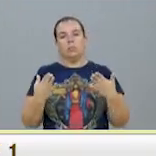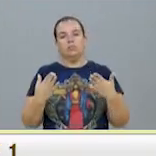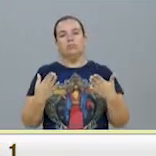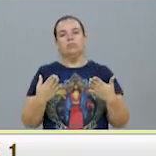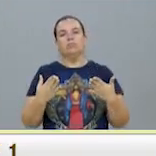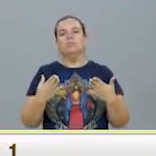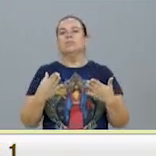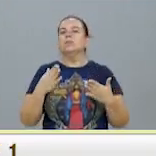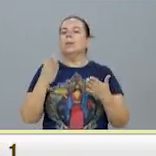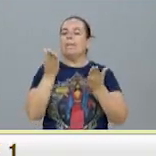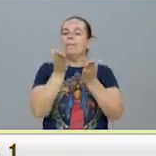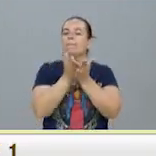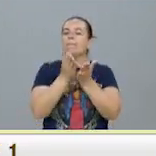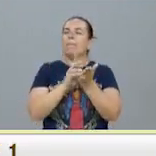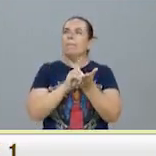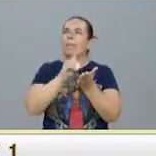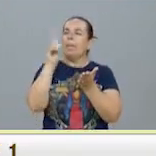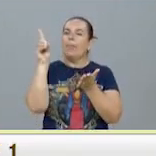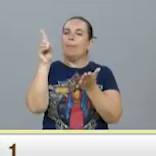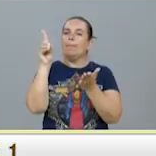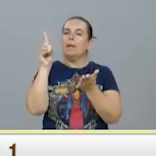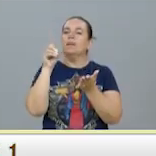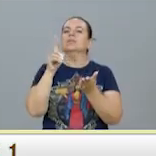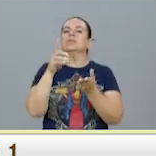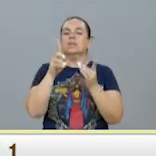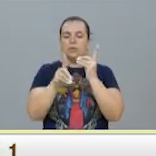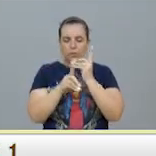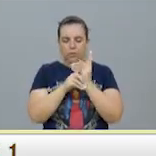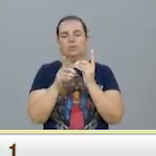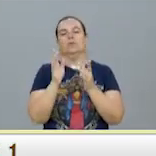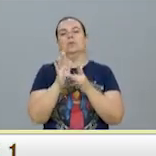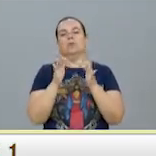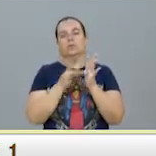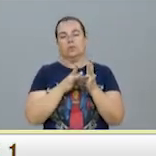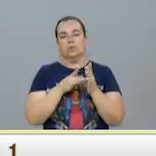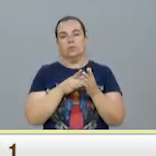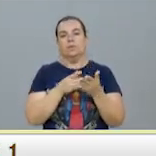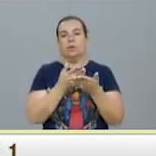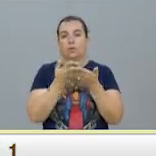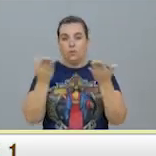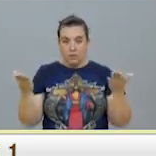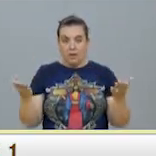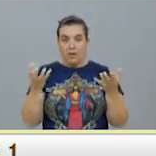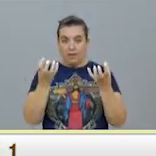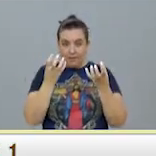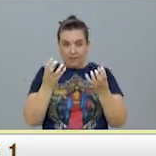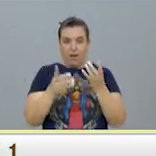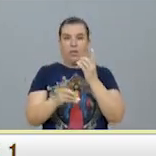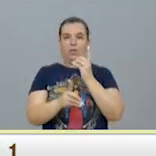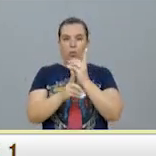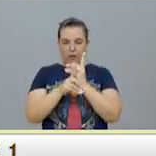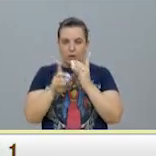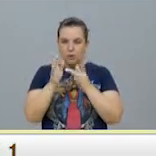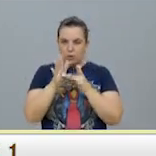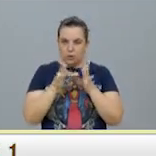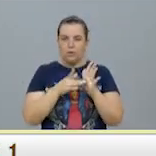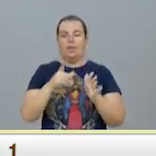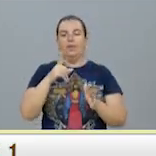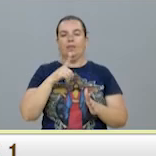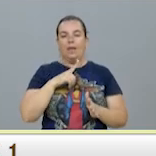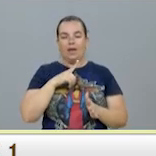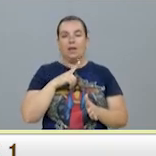palavra. Você quer encontrar Jesus? Você o tem nos